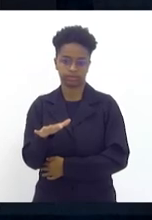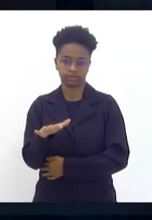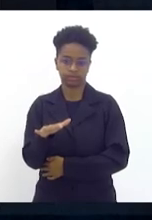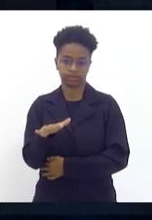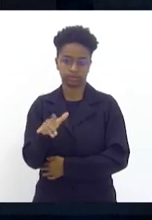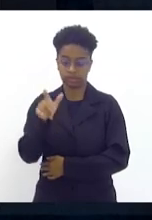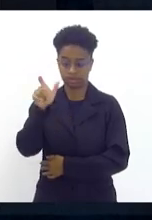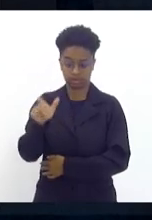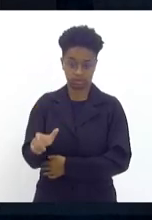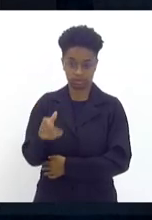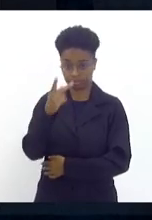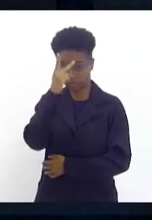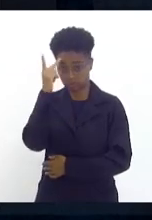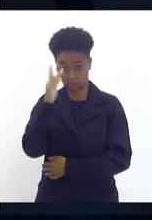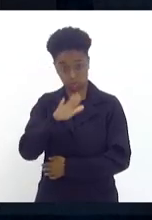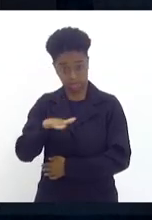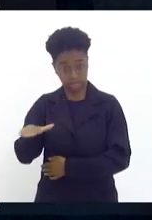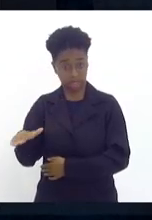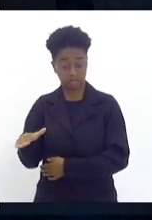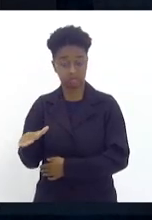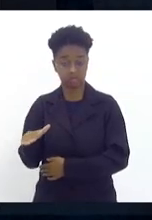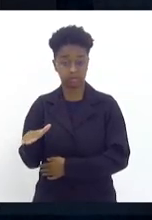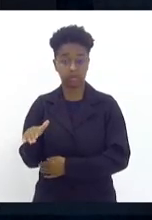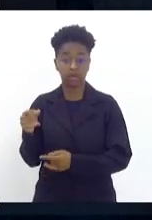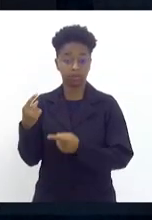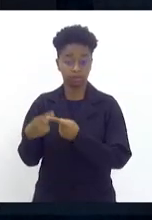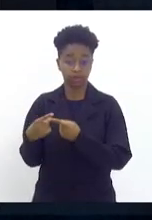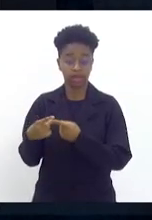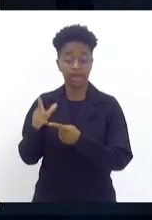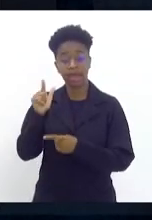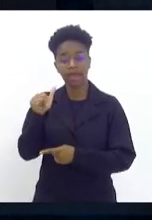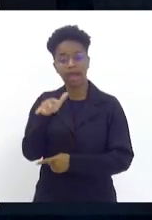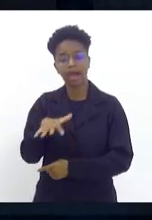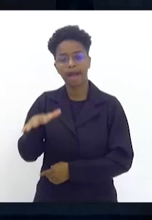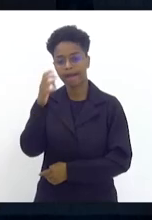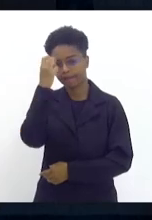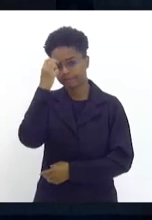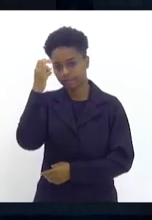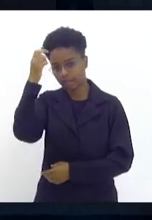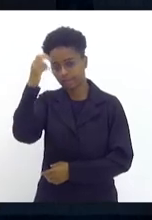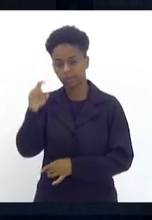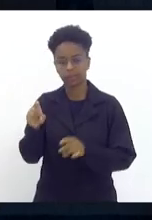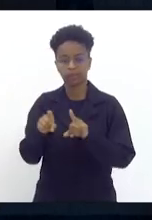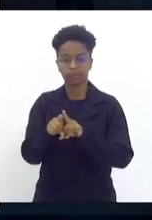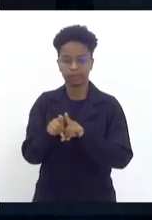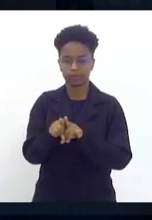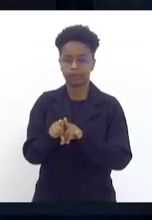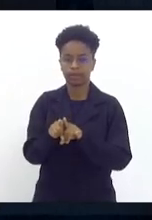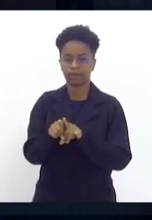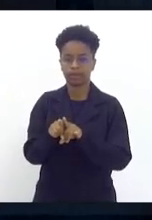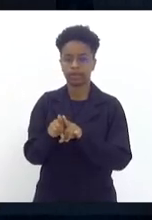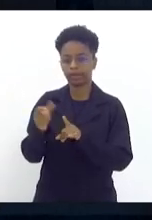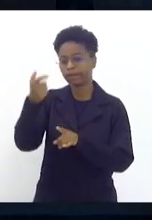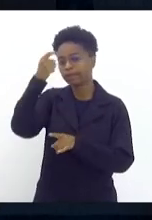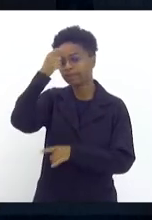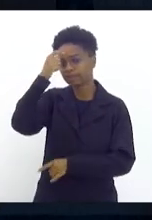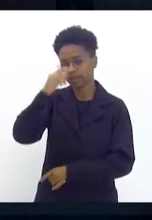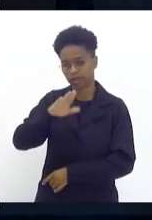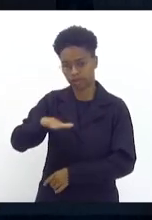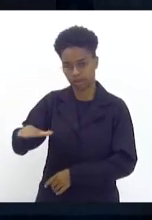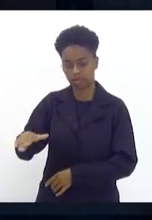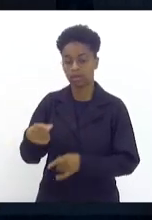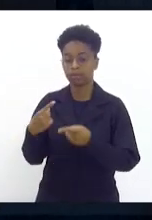dessa pessoa, dessa criança, que seria a dimensão intelectual, a dimensão da inteligência dessa criança, né?